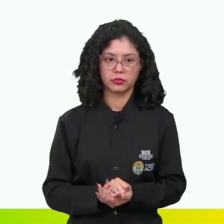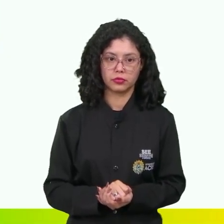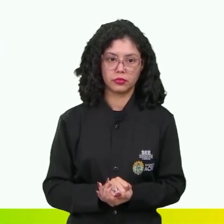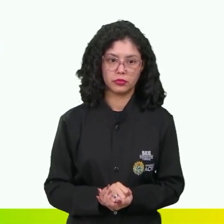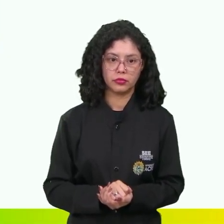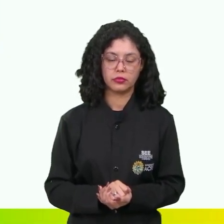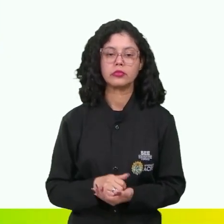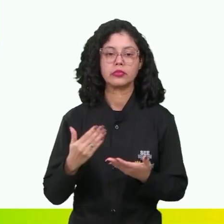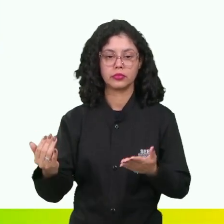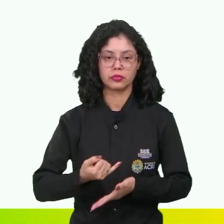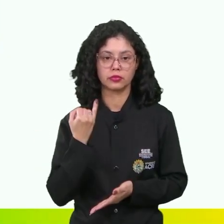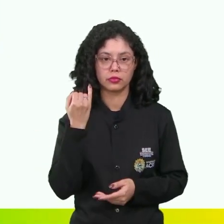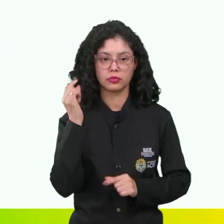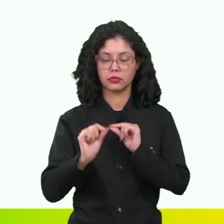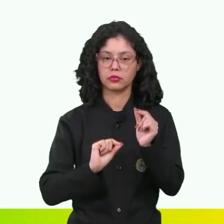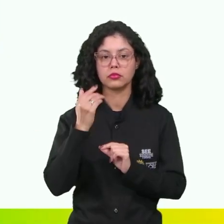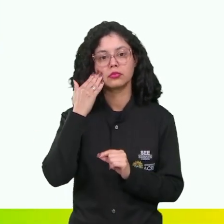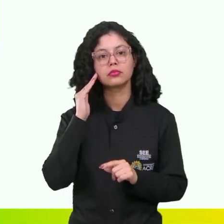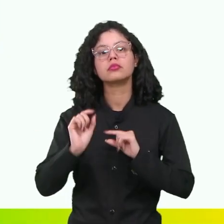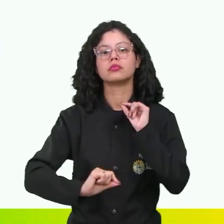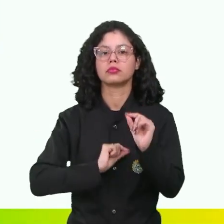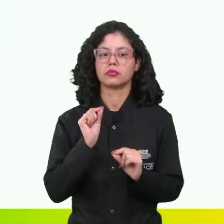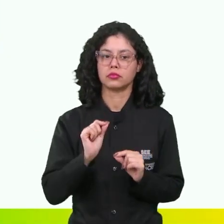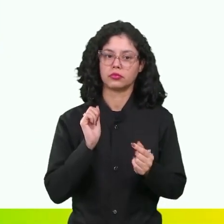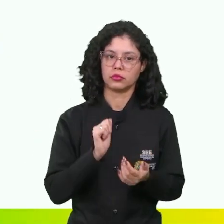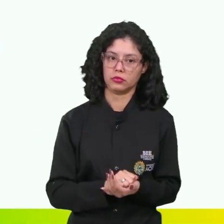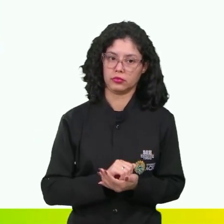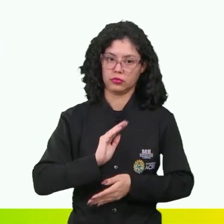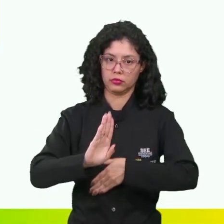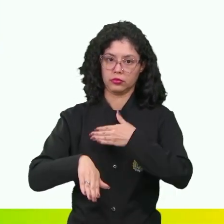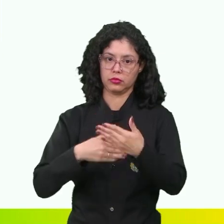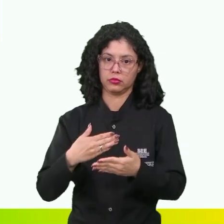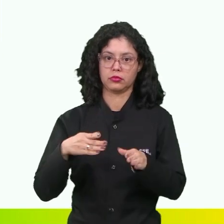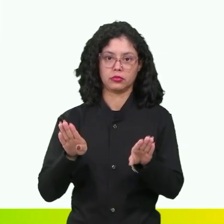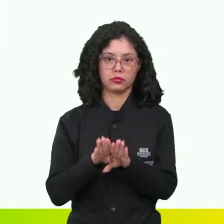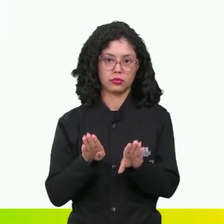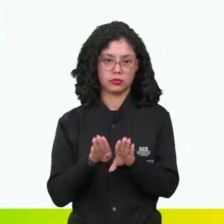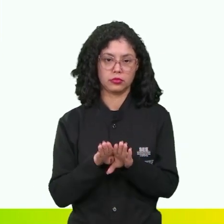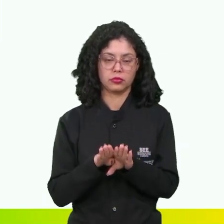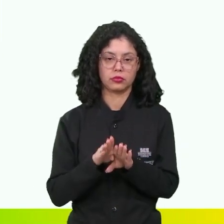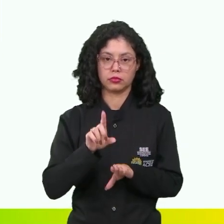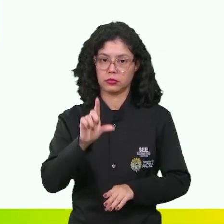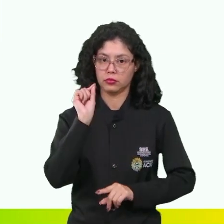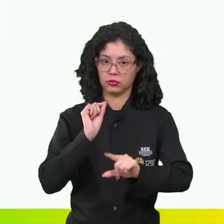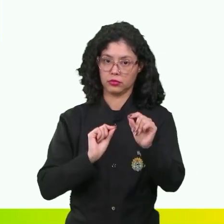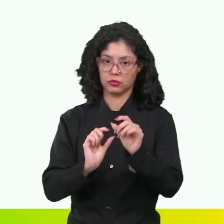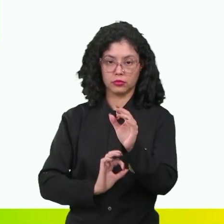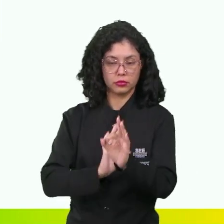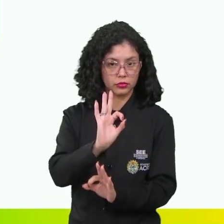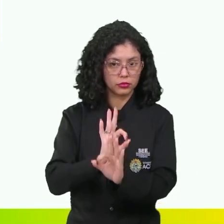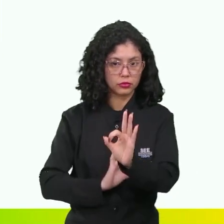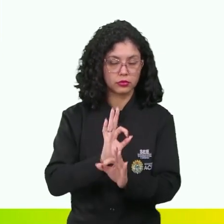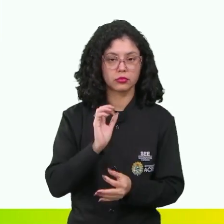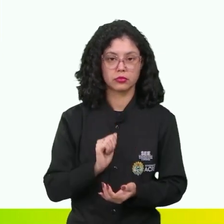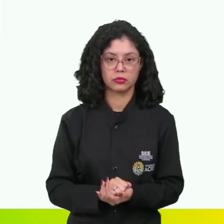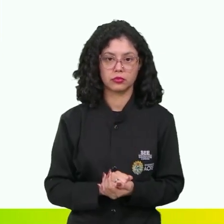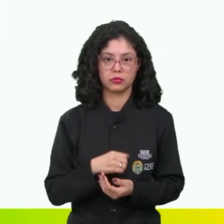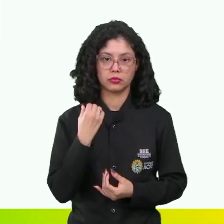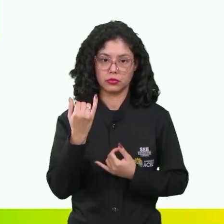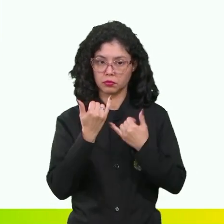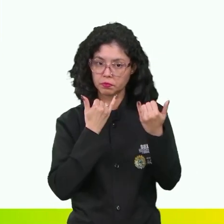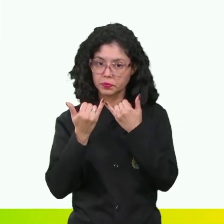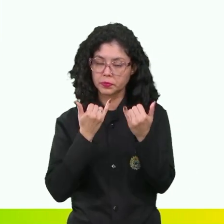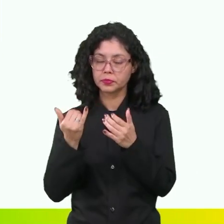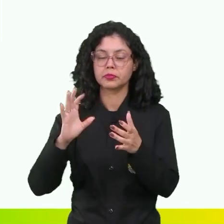Então é importante que a gente compreenda esse processo aí de selecionar e organizar